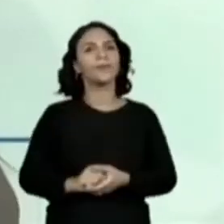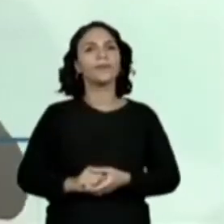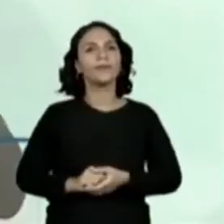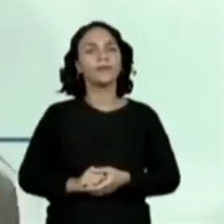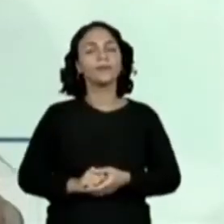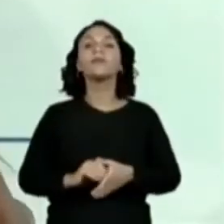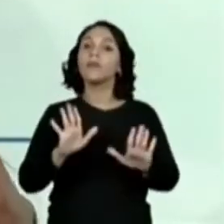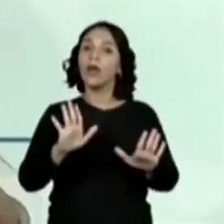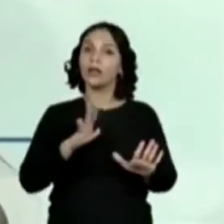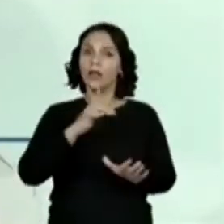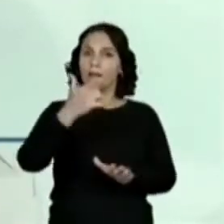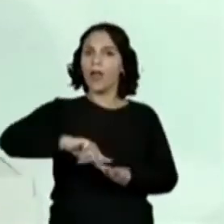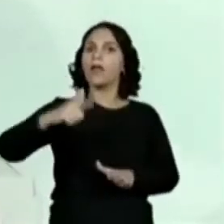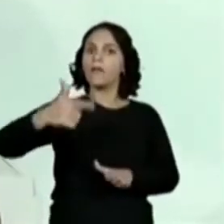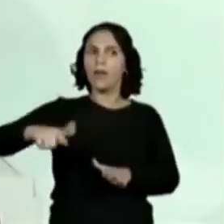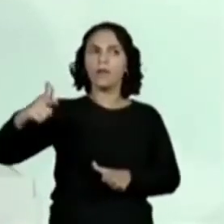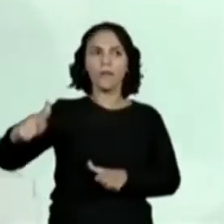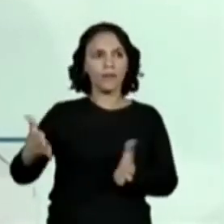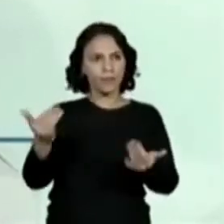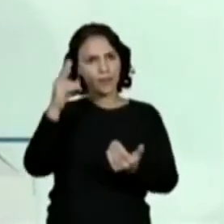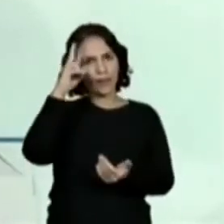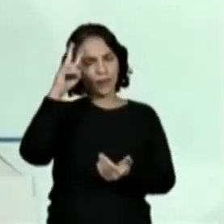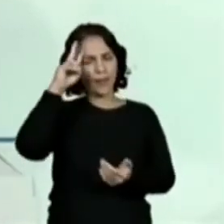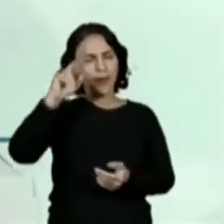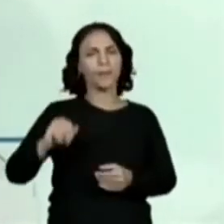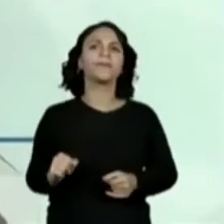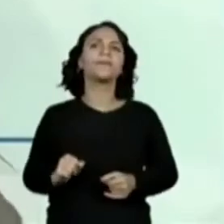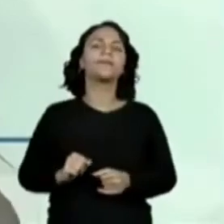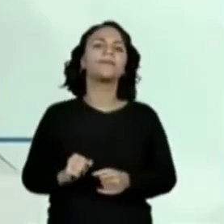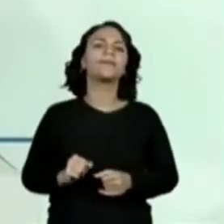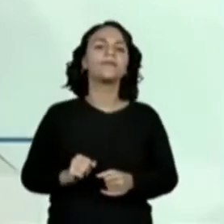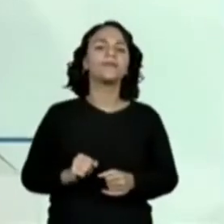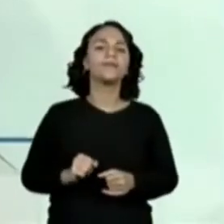Mas temos outras cartas. Vamos recordar?